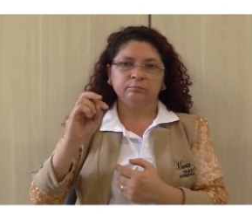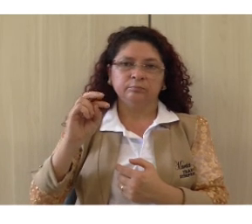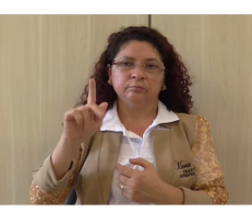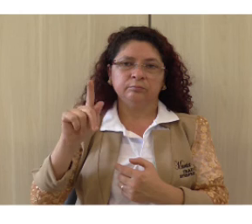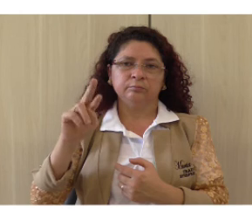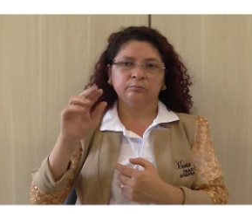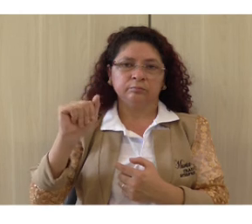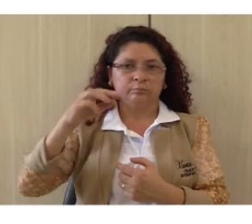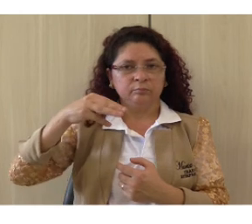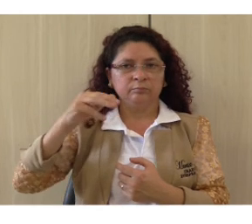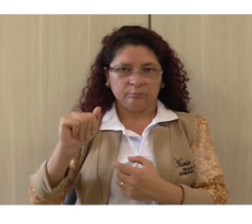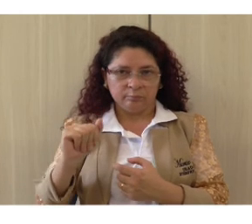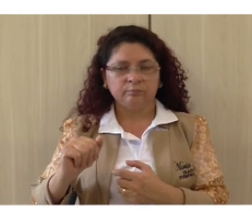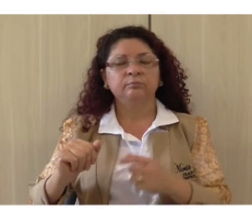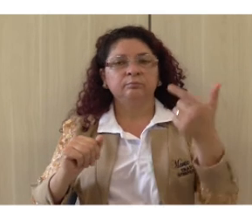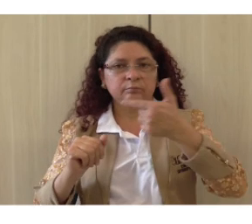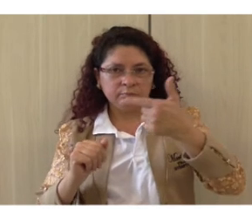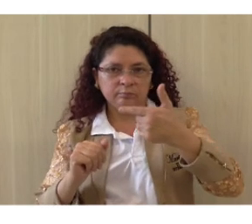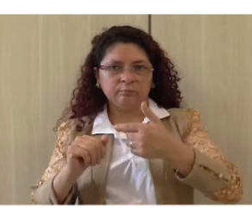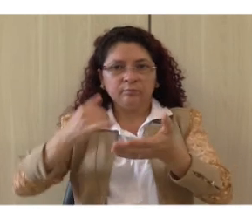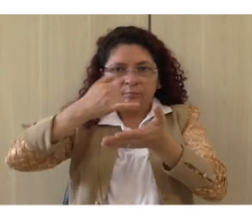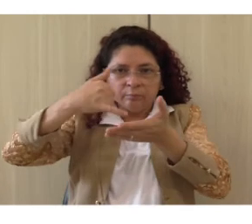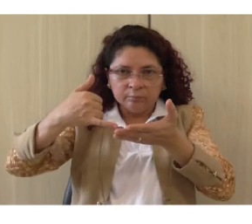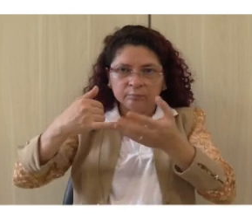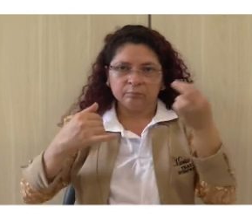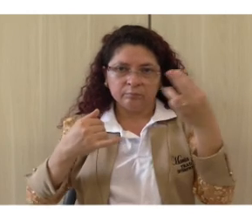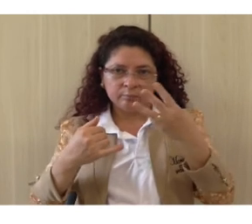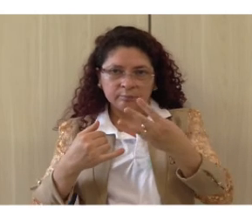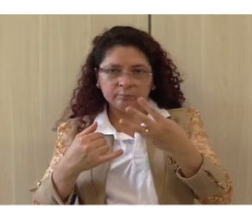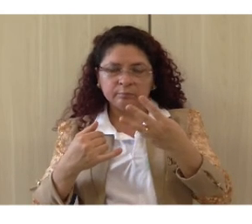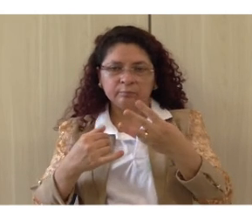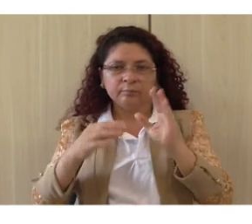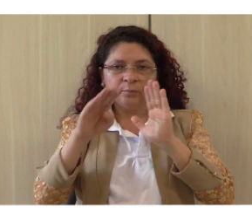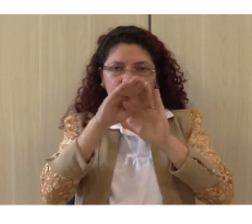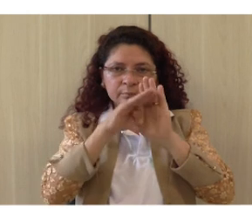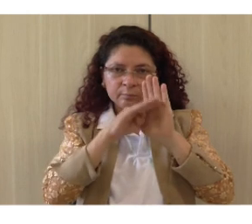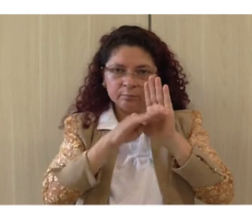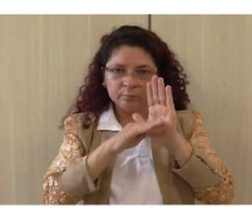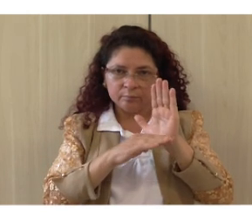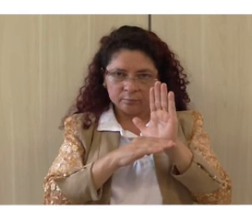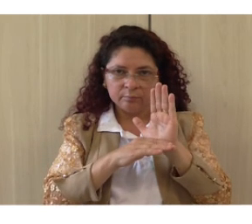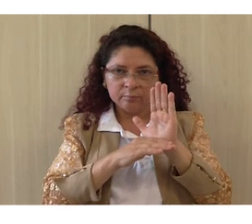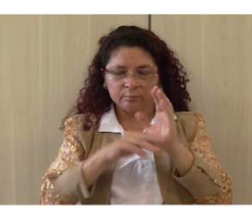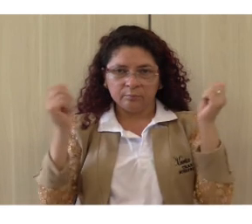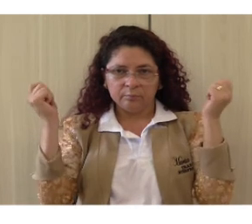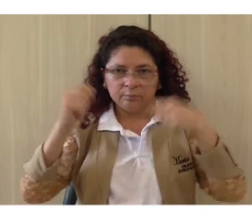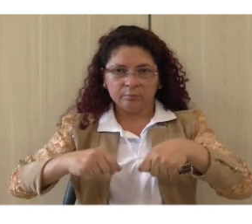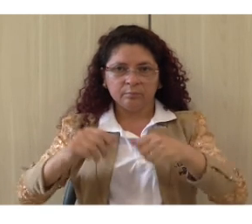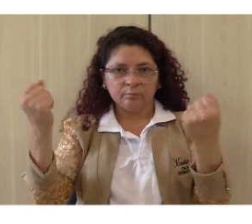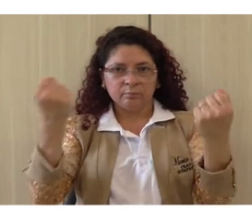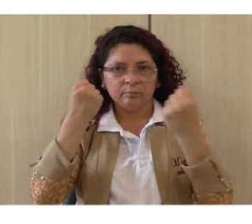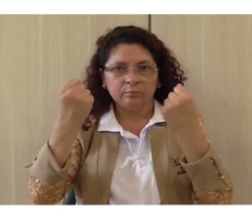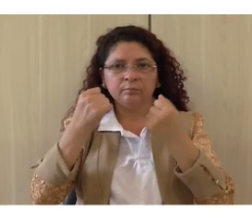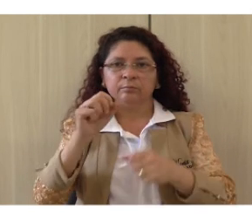Anexo 2. Ficha de inscrição. Anexo 3. Pontuação atribuída às competências avaliadas